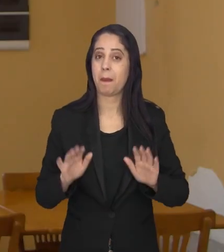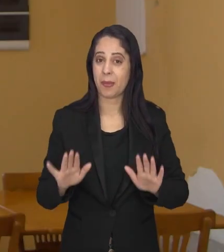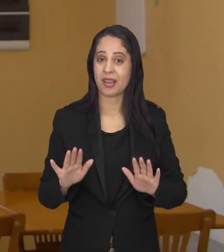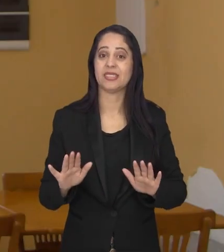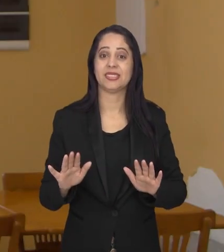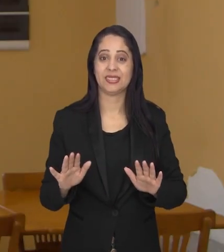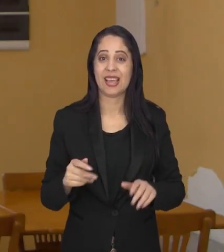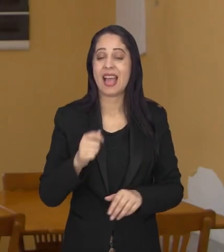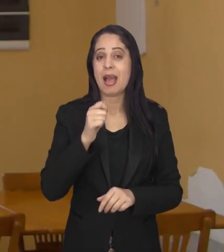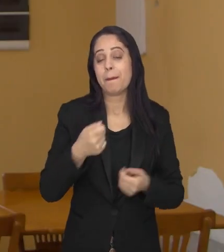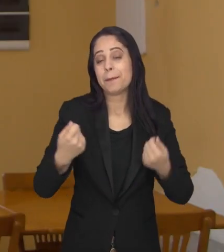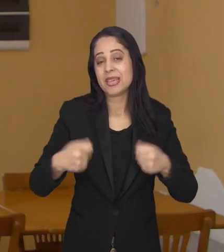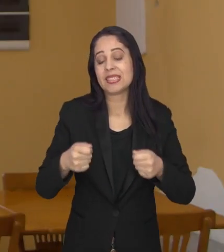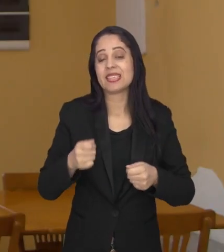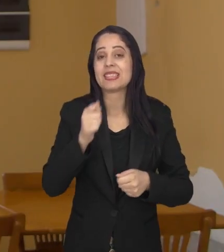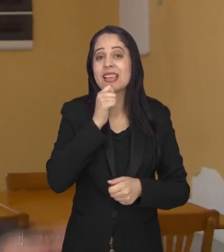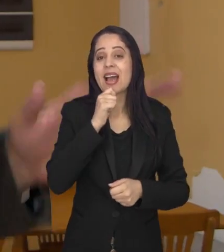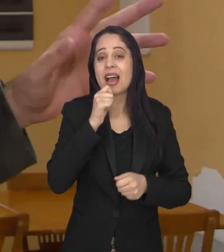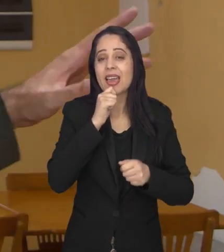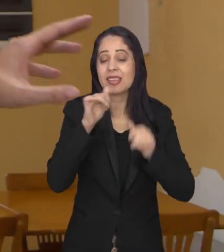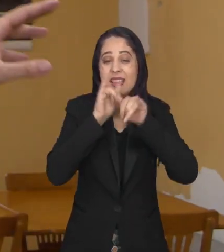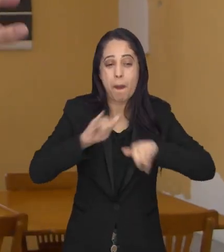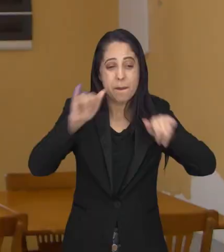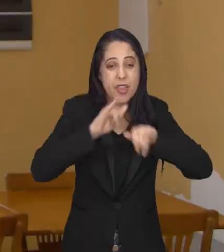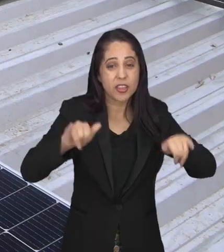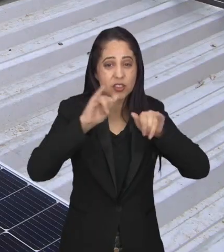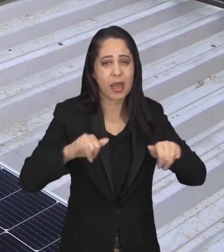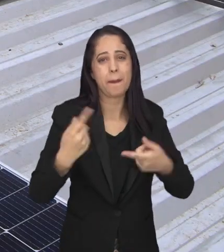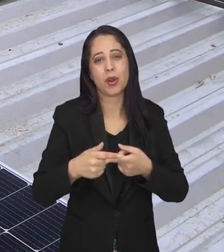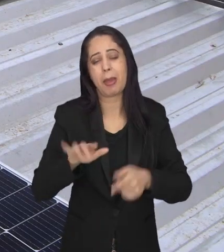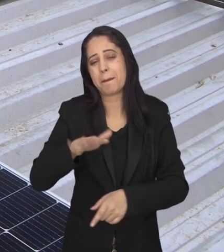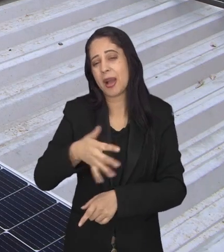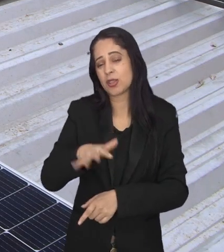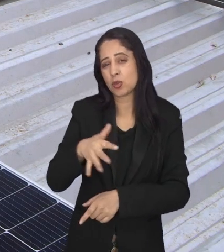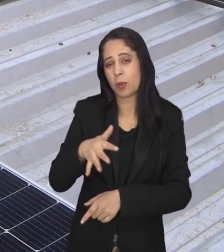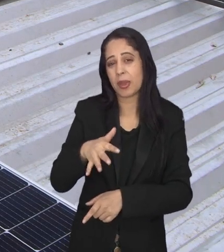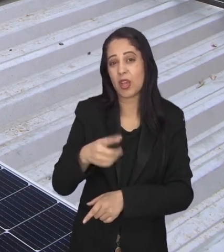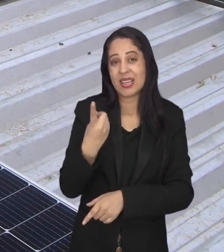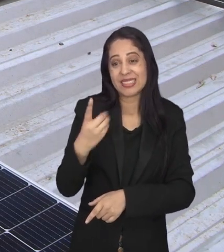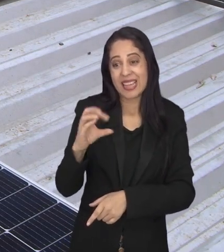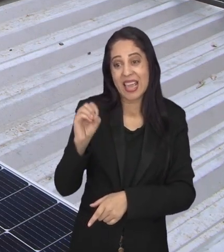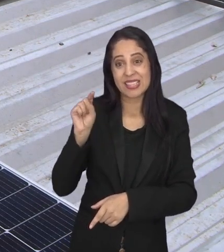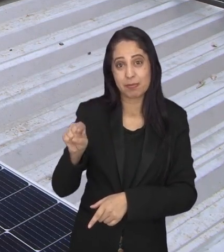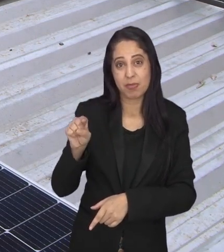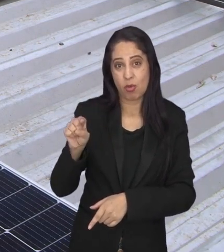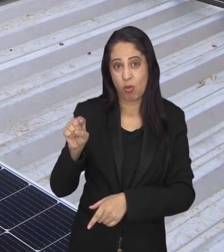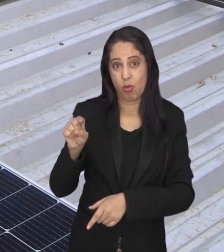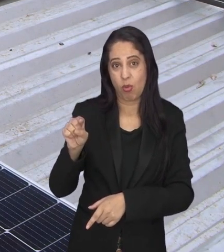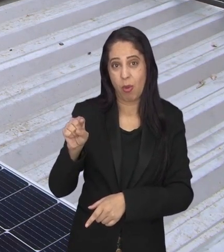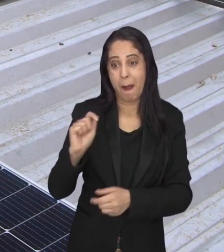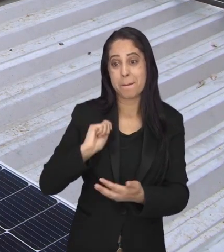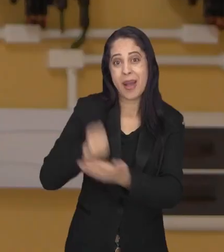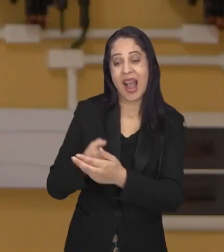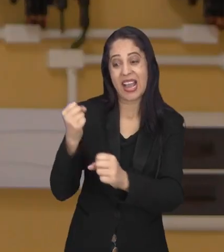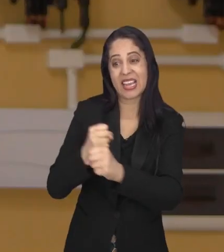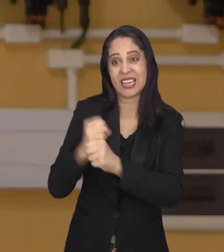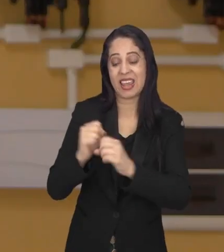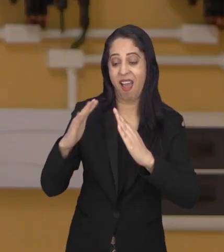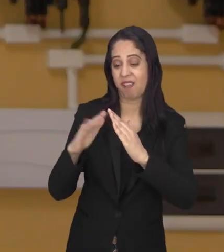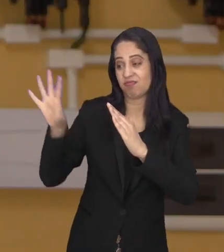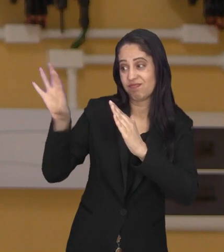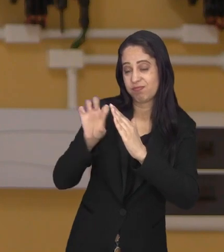uma conta aí que a gente tem que pagar todo mês, e cada vez mais que o brasileiro vai conhecendo as vantagens de se investir numa fonte